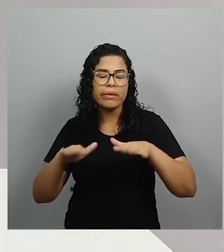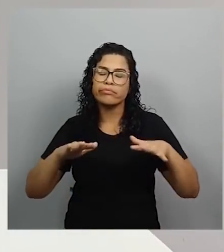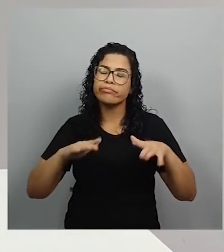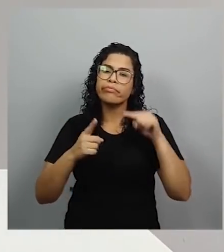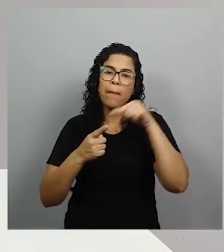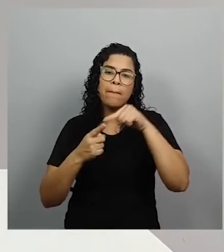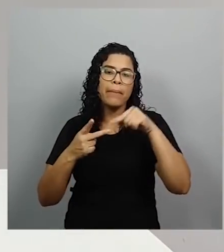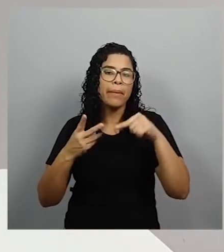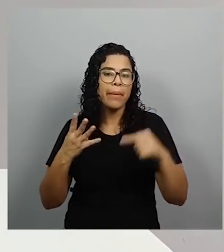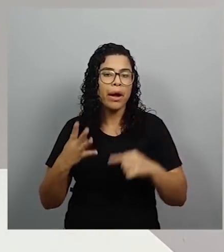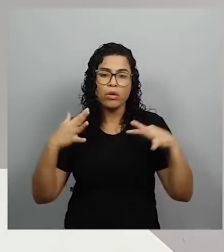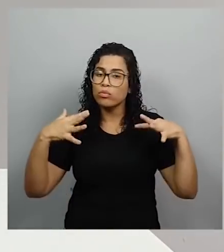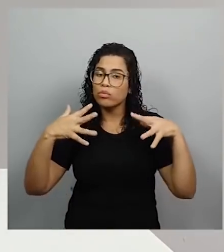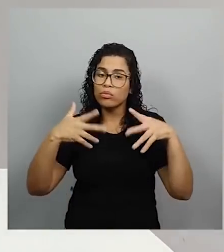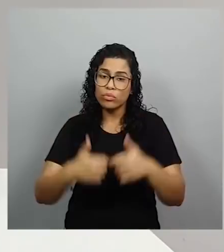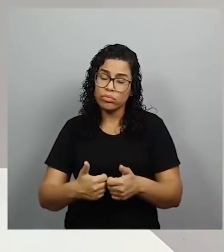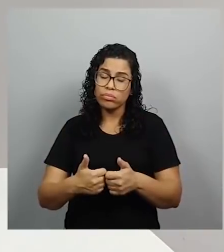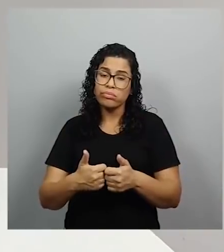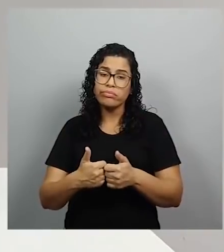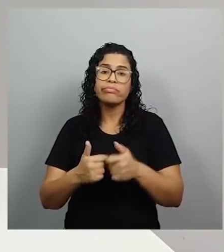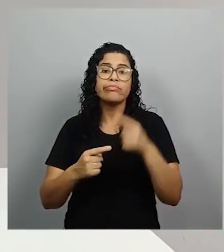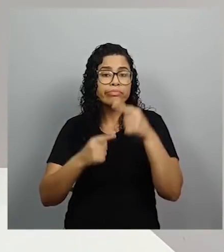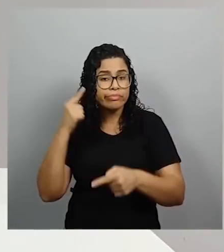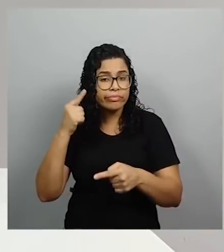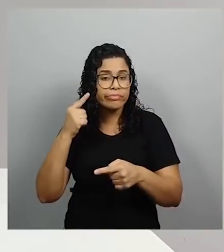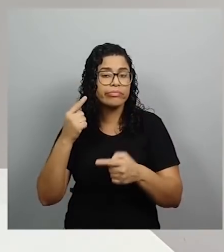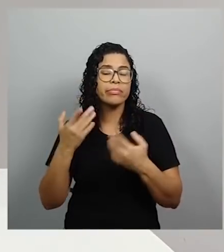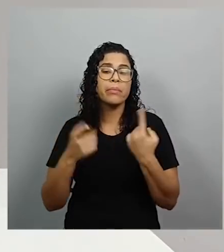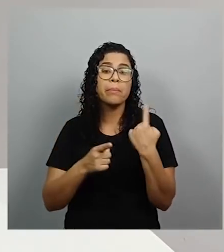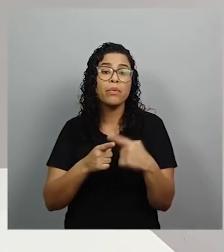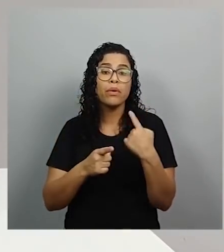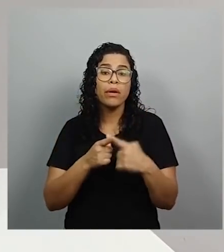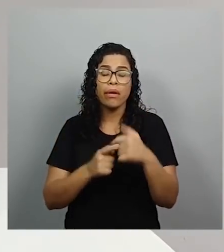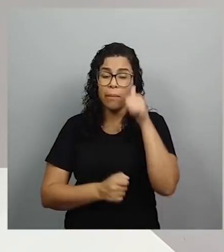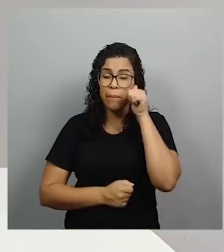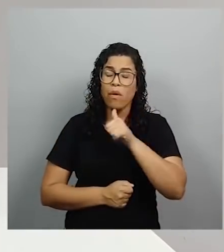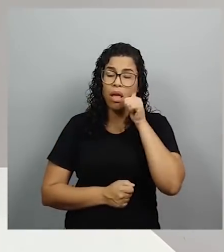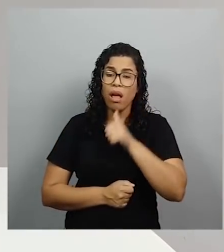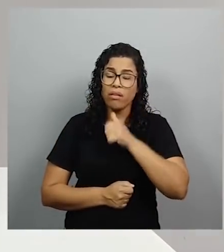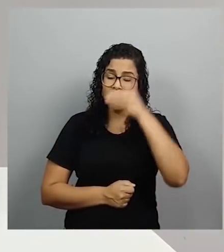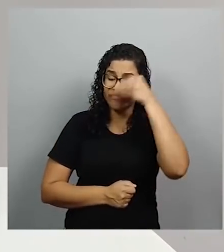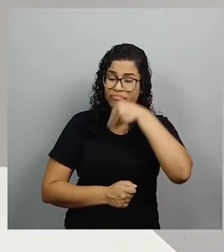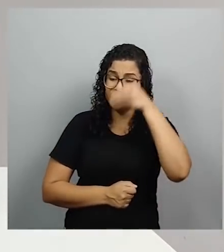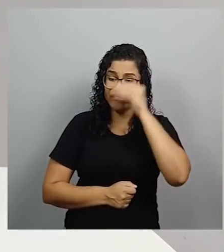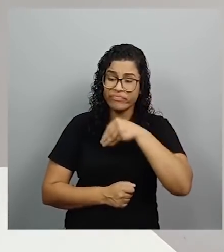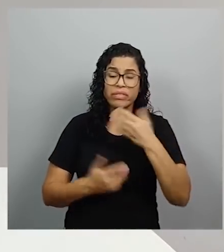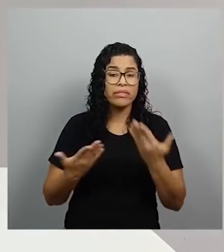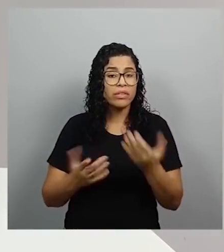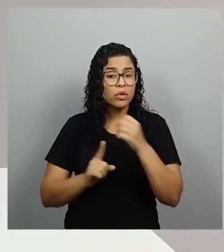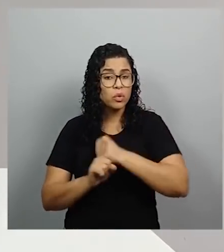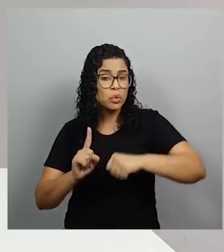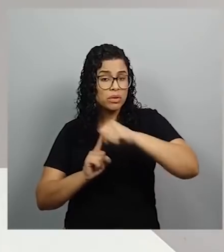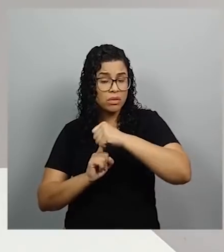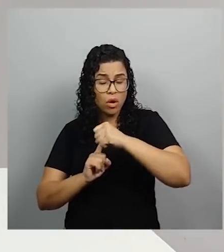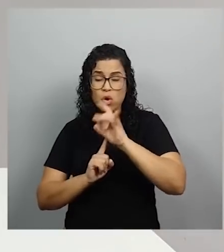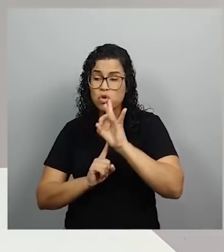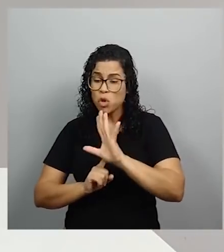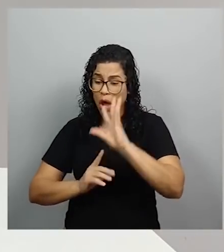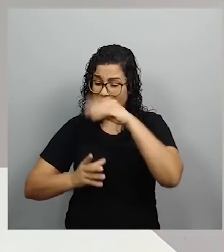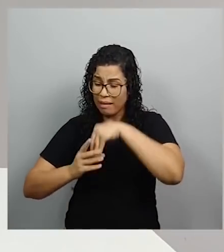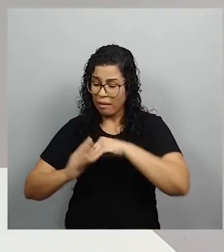halterofilismo e beisebol. Novamente, por ser atribuída à mulher a fragilidade e o papel social de cuidar da casa